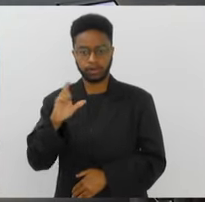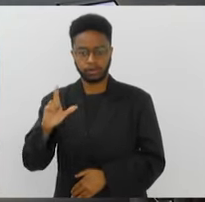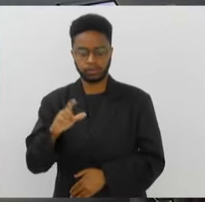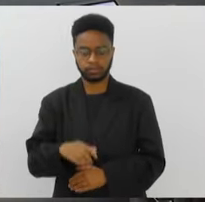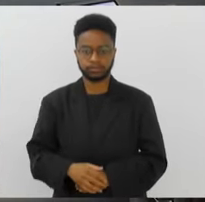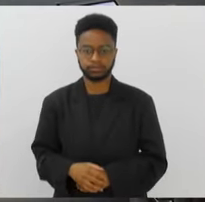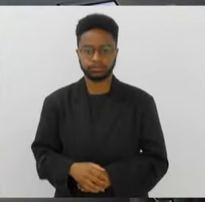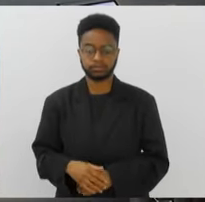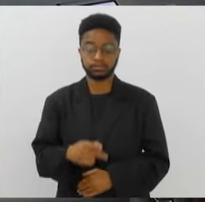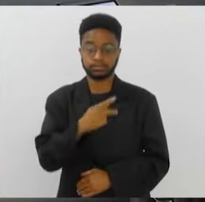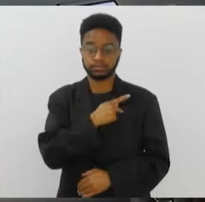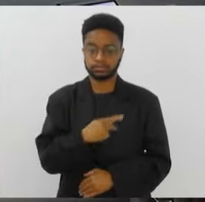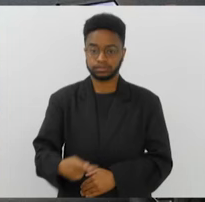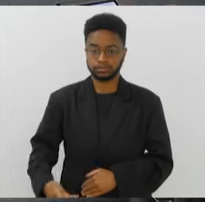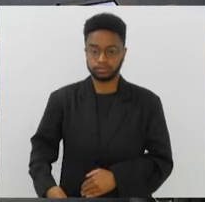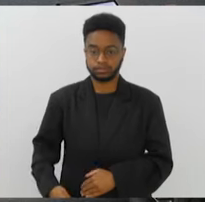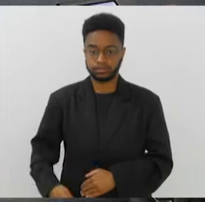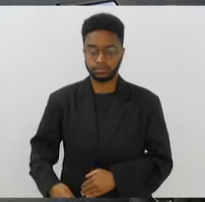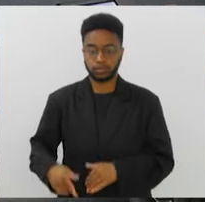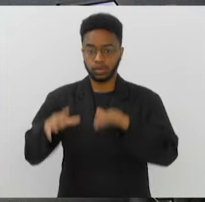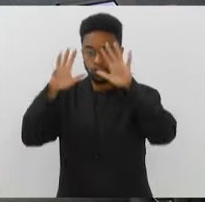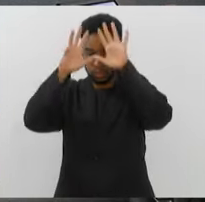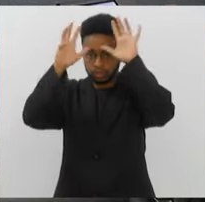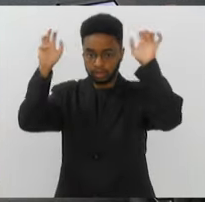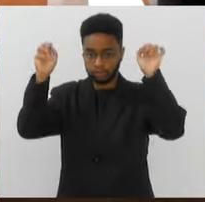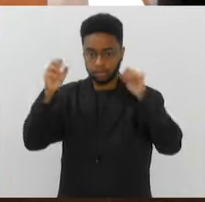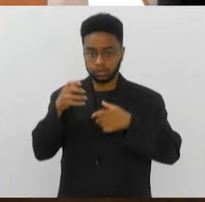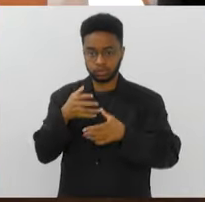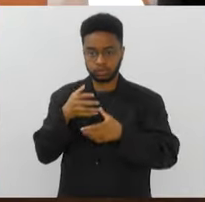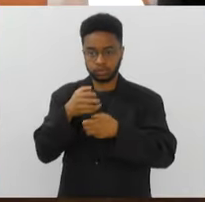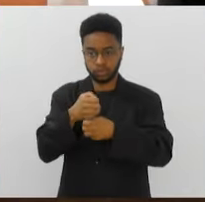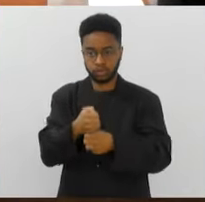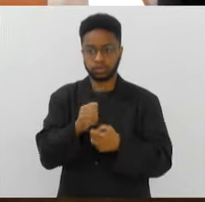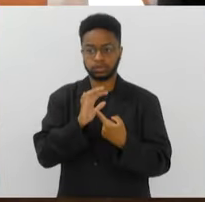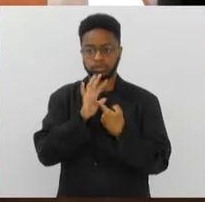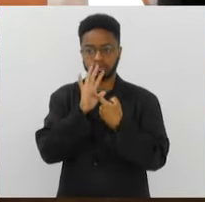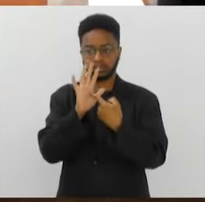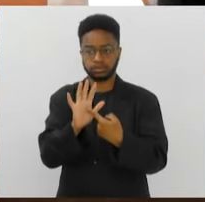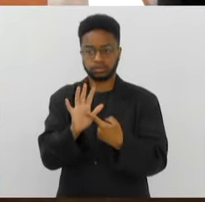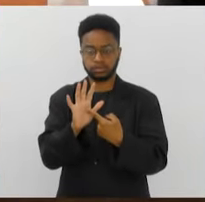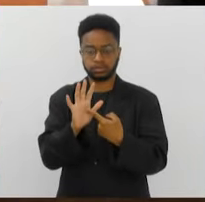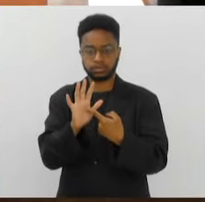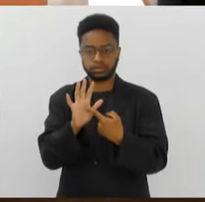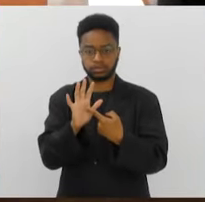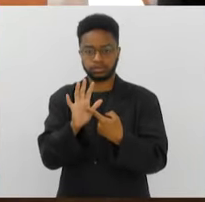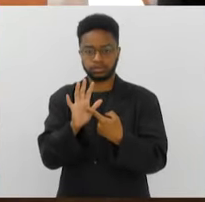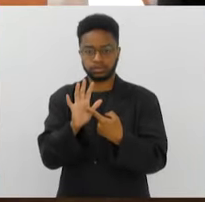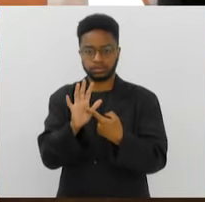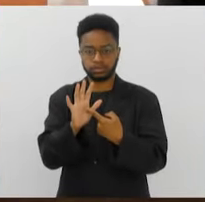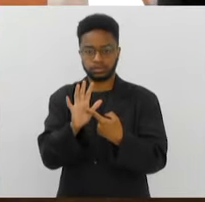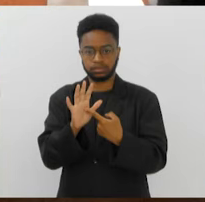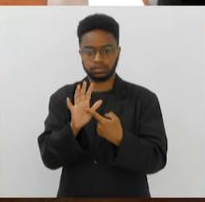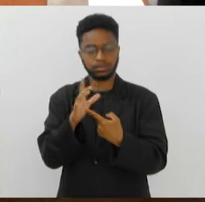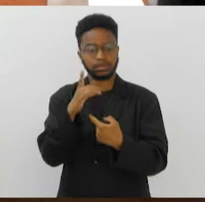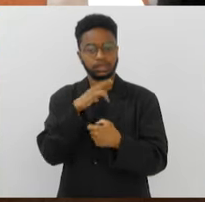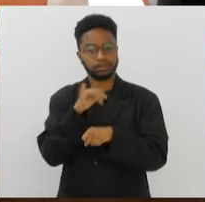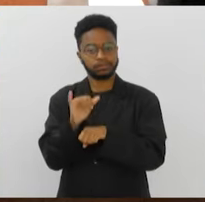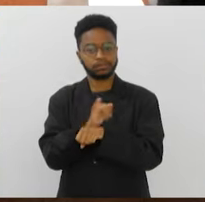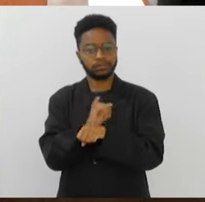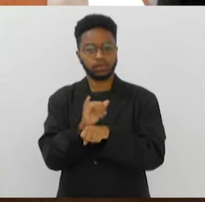Presidente, o Tribunal de Contas revelou um grande esquema de